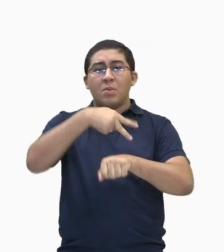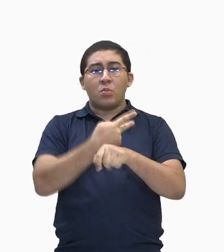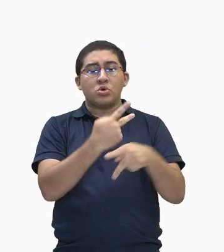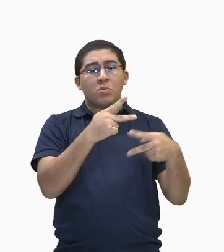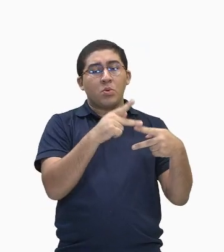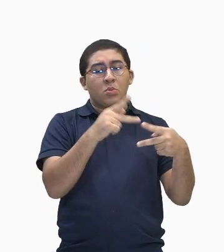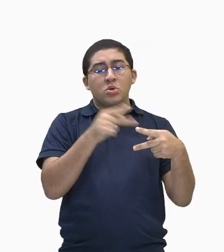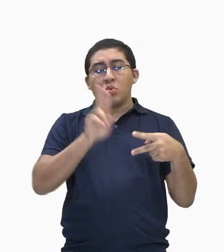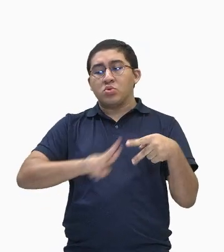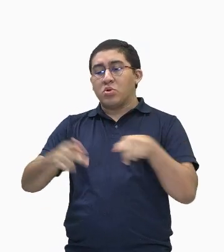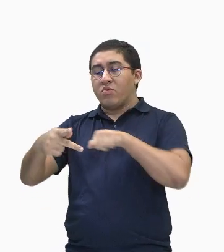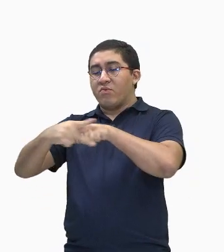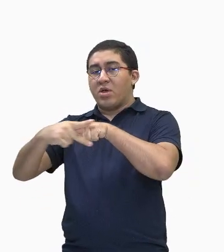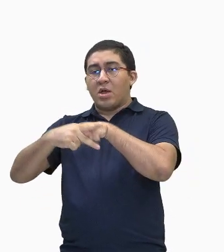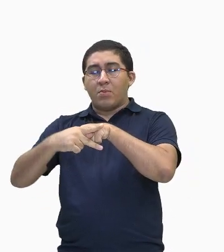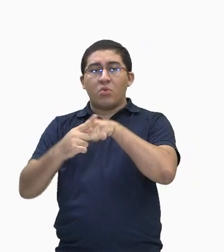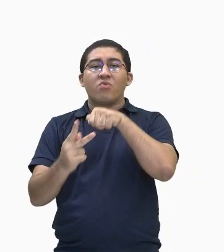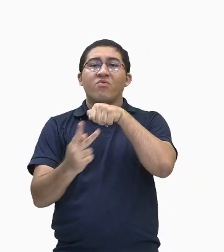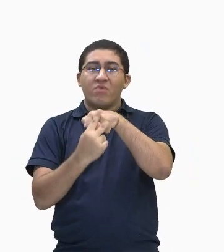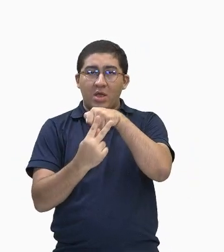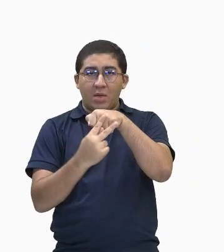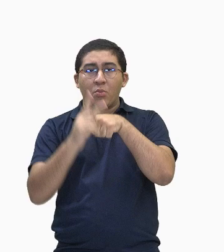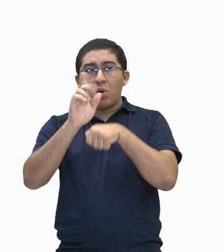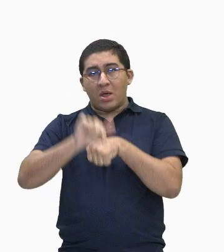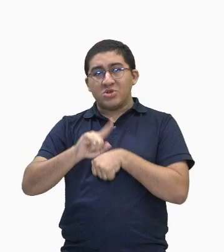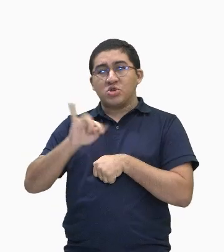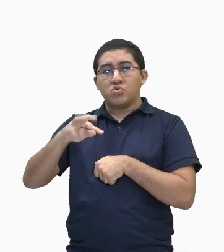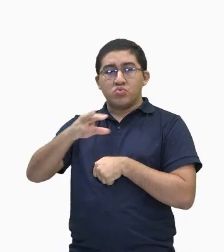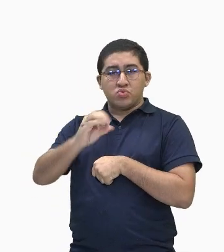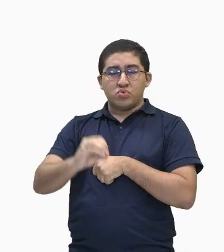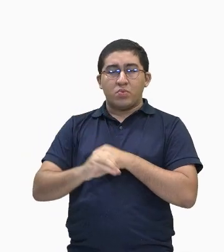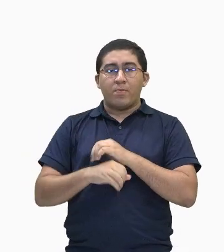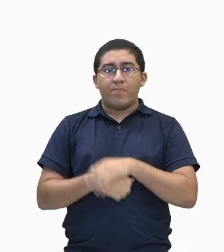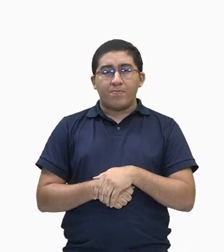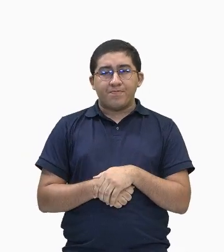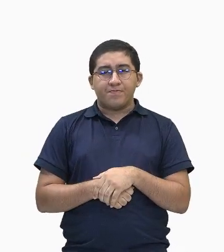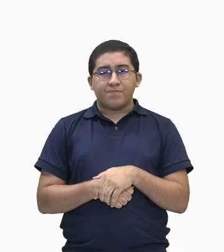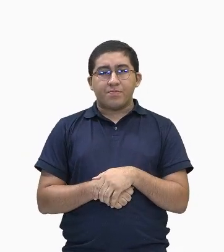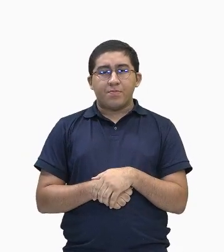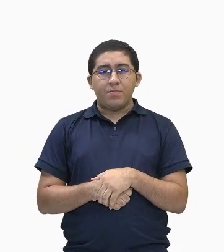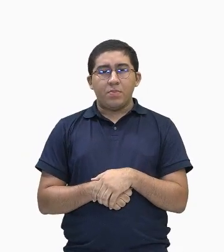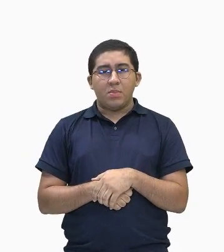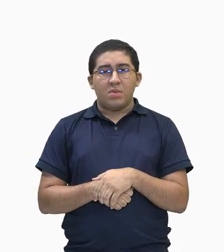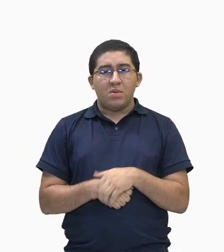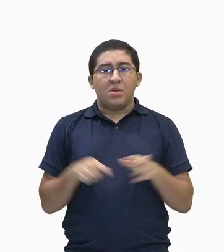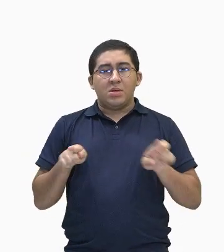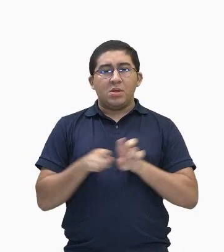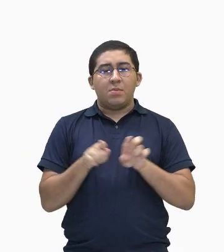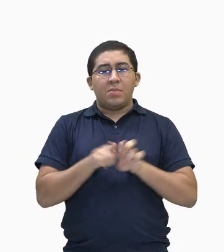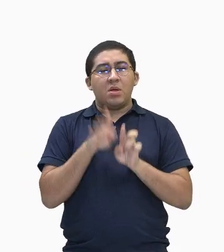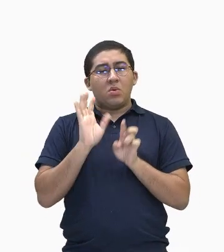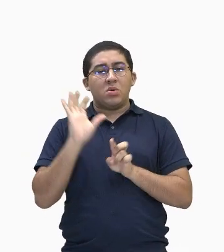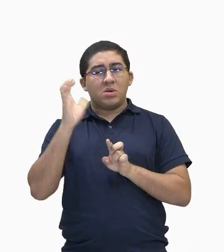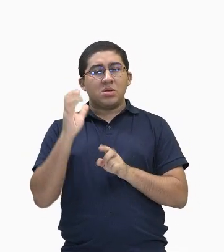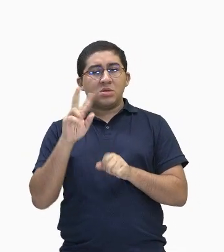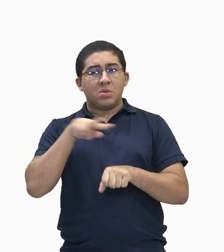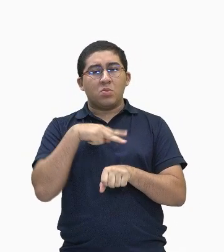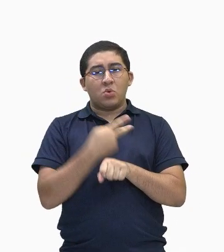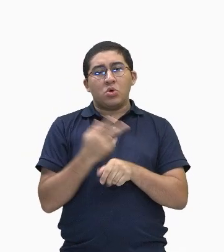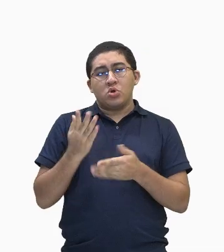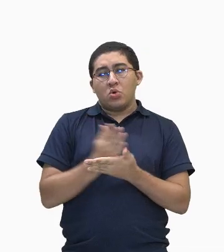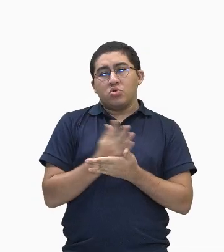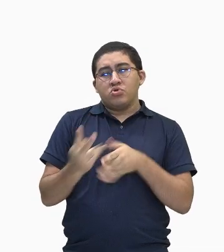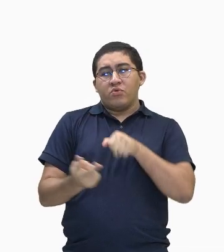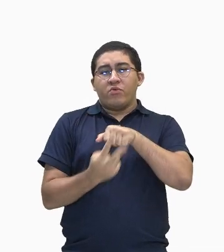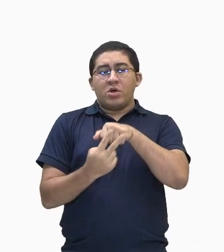esse verbo vem com gerúndio. E também o gerúndio, ele vai ocorrer após alguns verbos. Não são todos